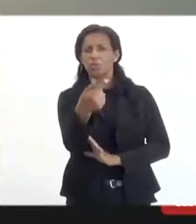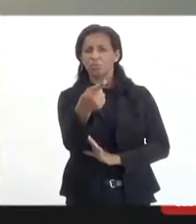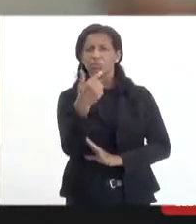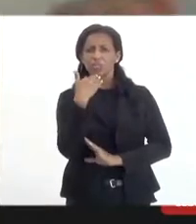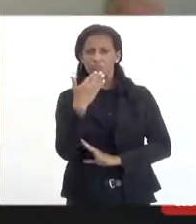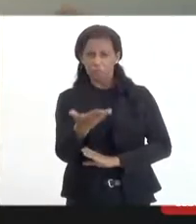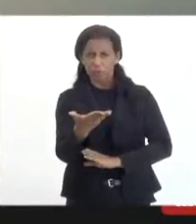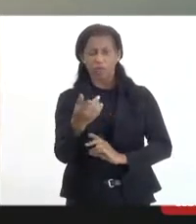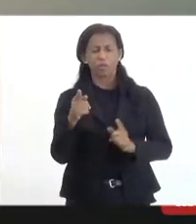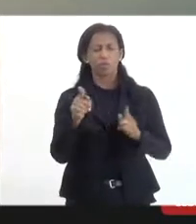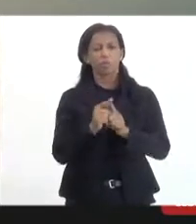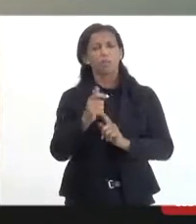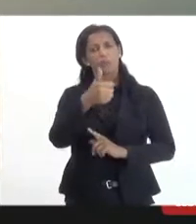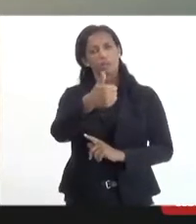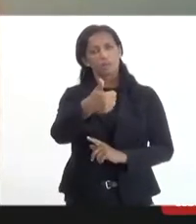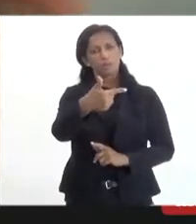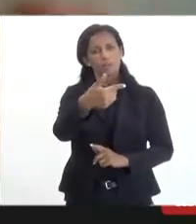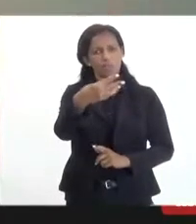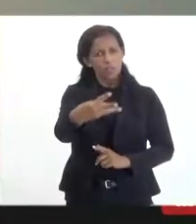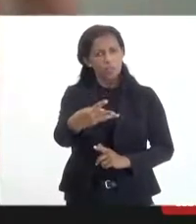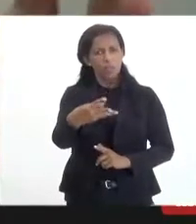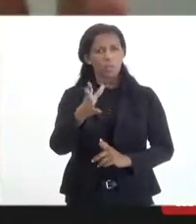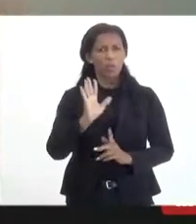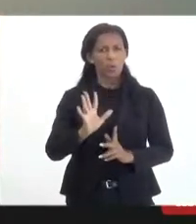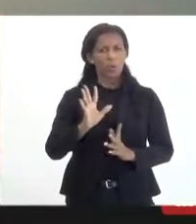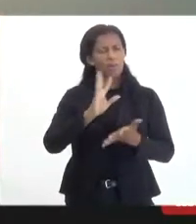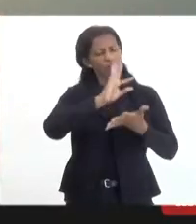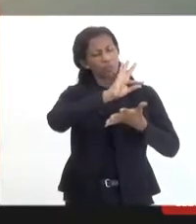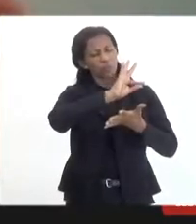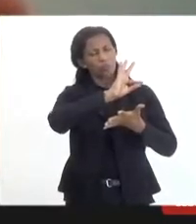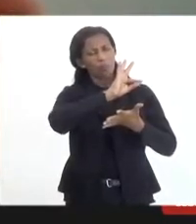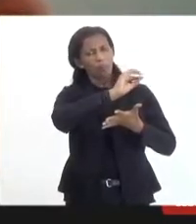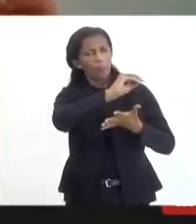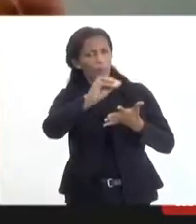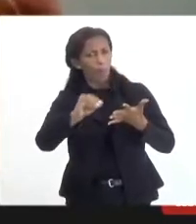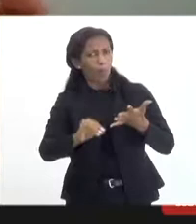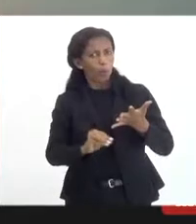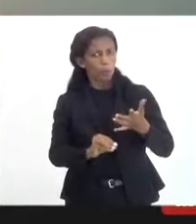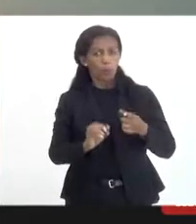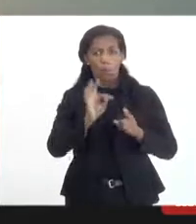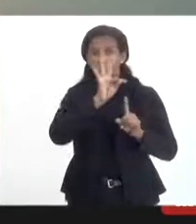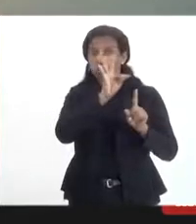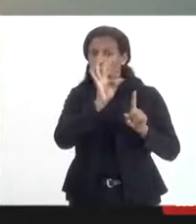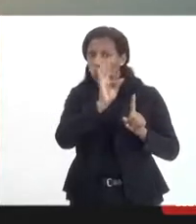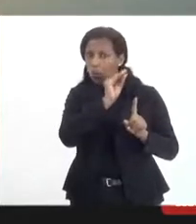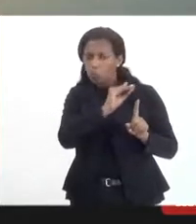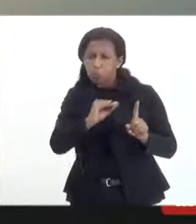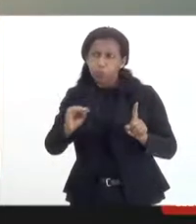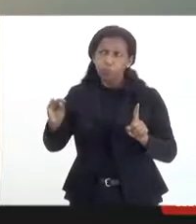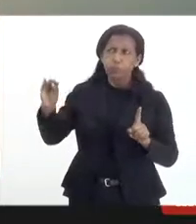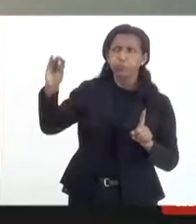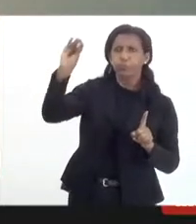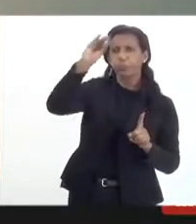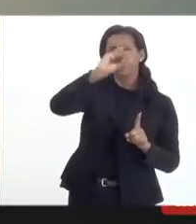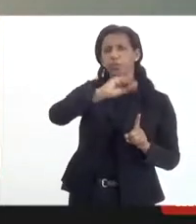né, e o 123, porque nós trouxemos várias considerações com relação a todo esse circuito, né, de, vamos dizer assim,